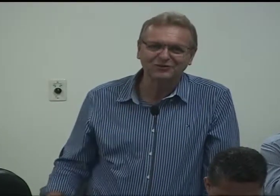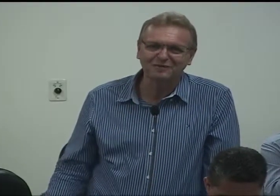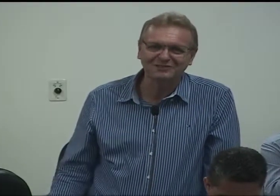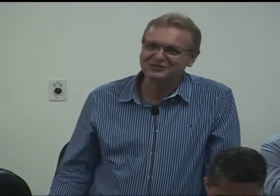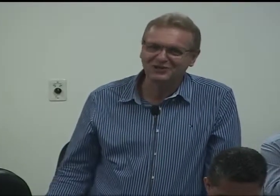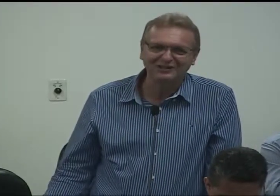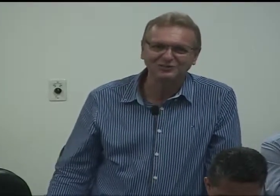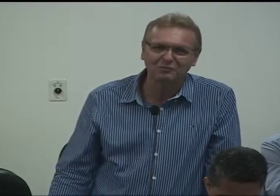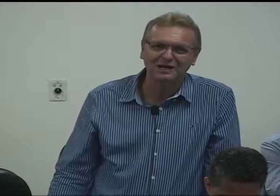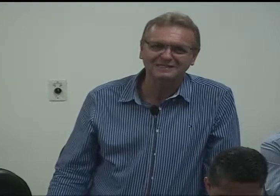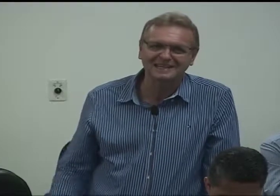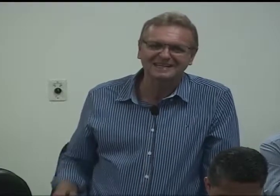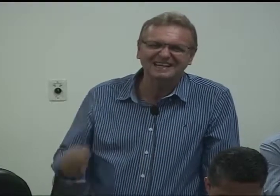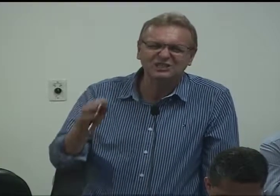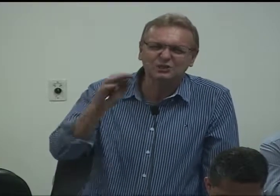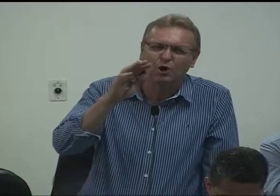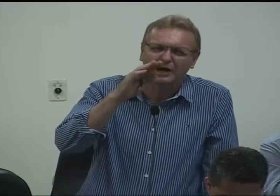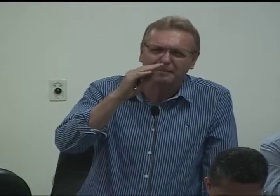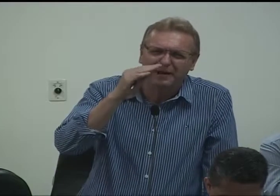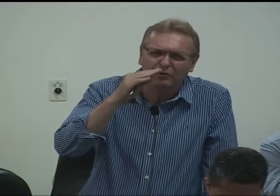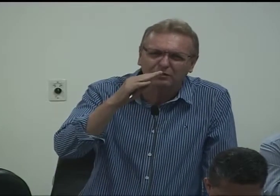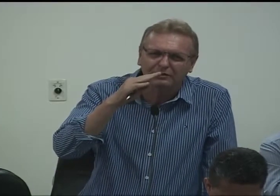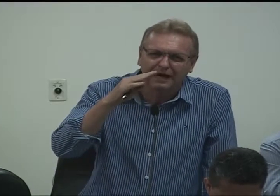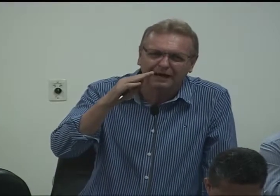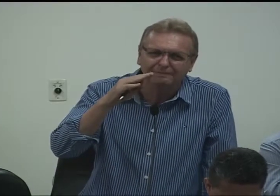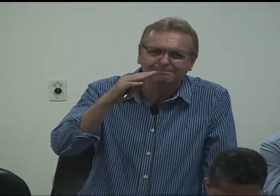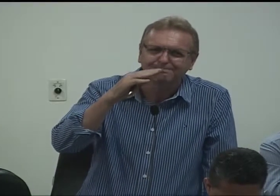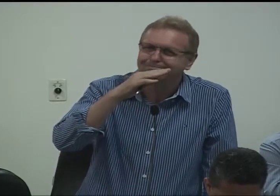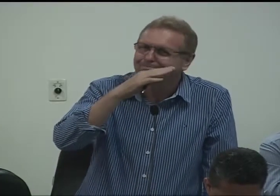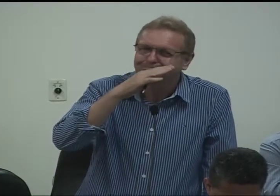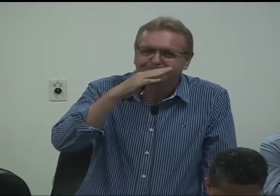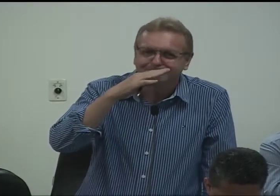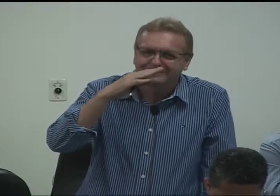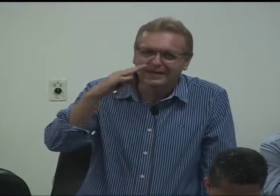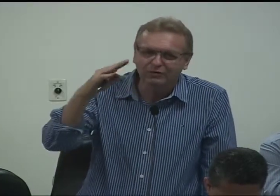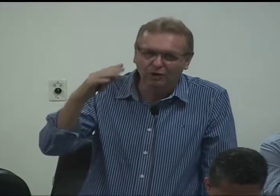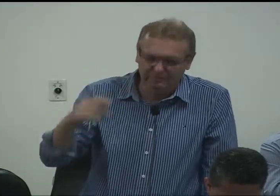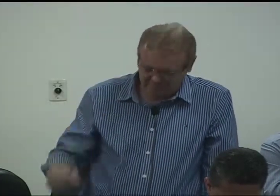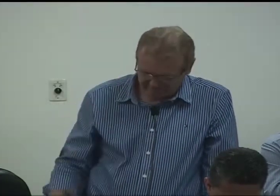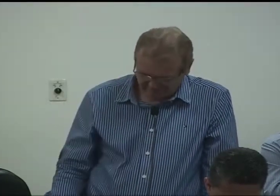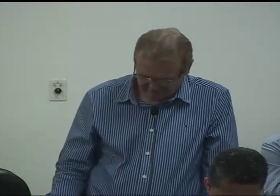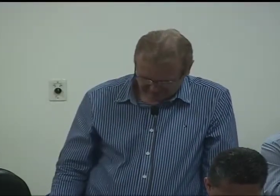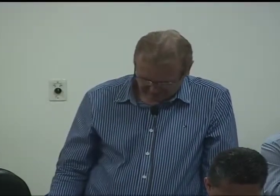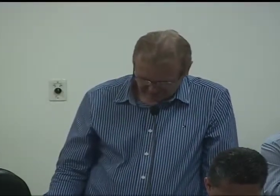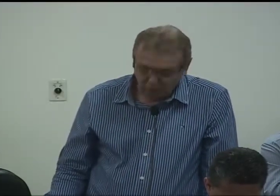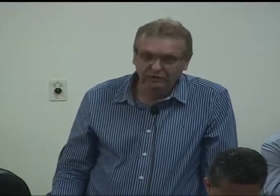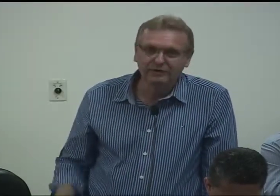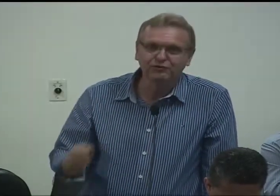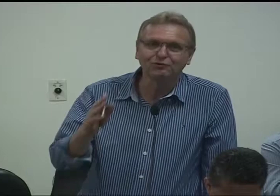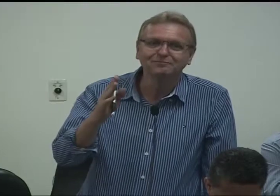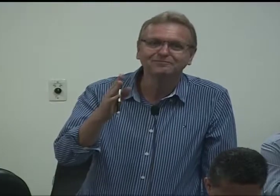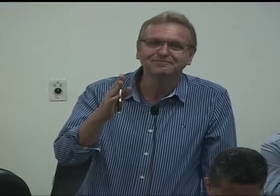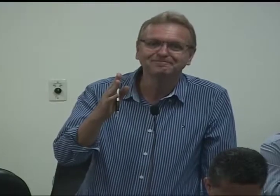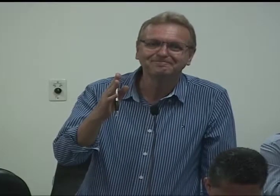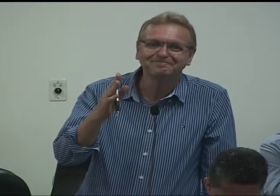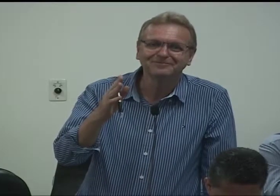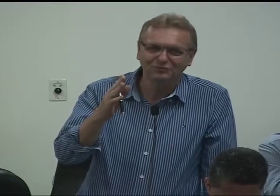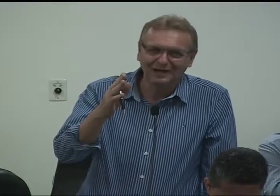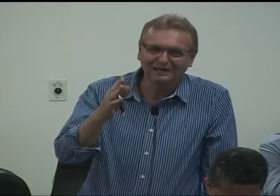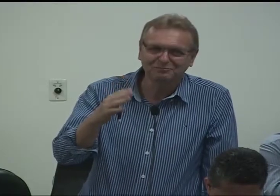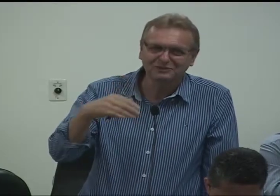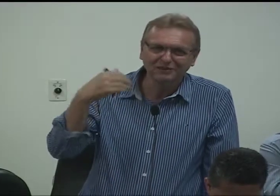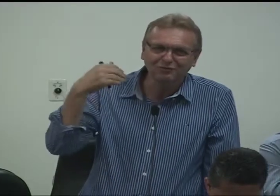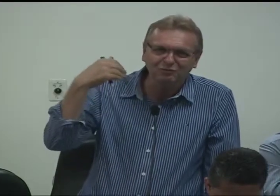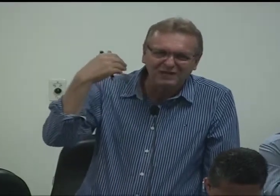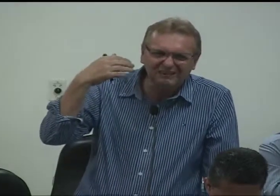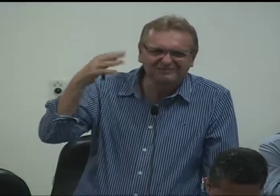algumas informações, fala com o seu Moacir que tinha história para contar enorme. Um livro, não